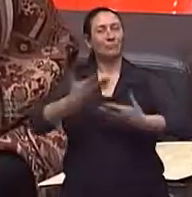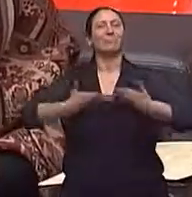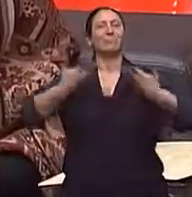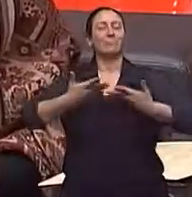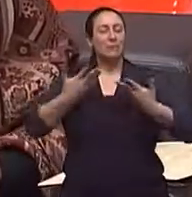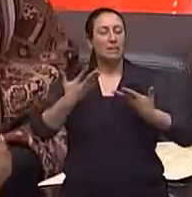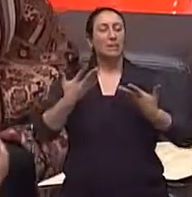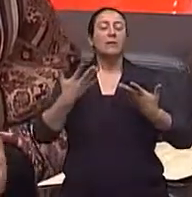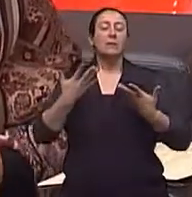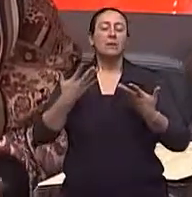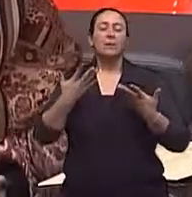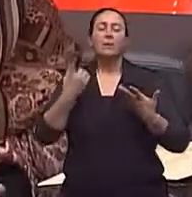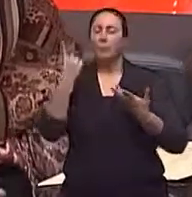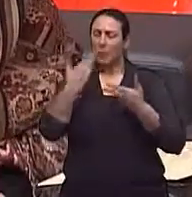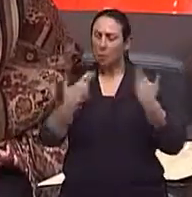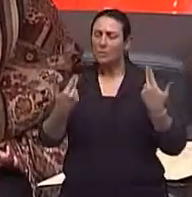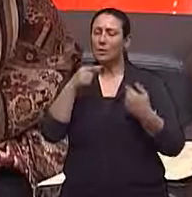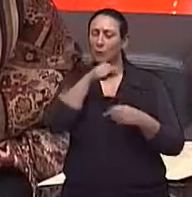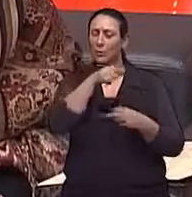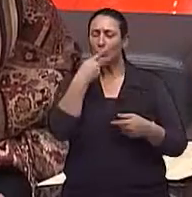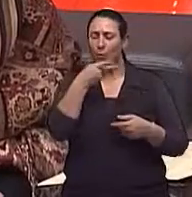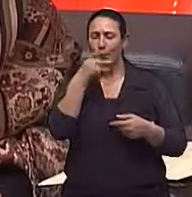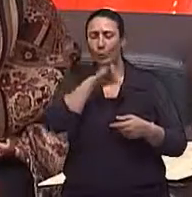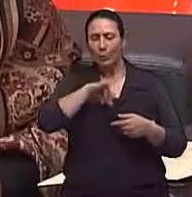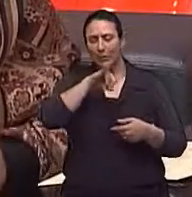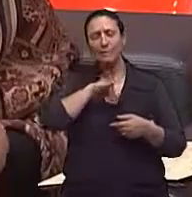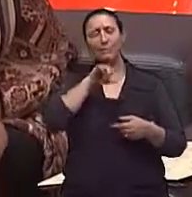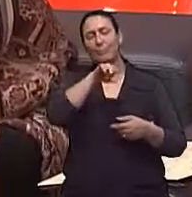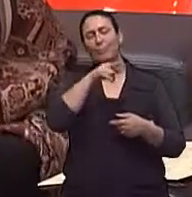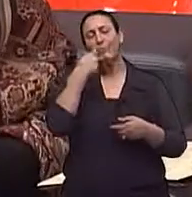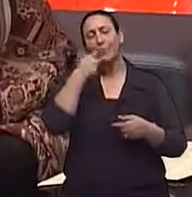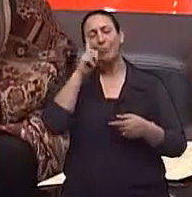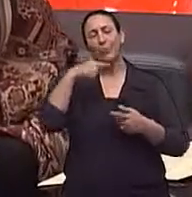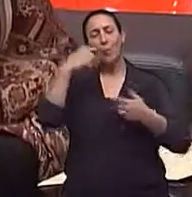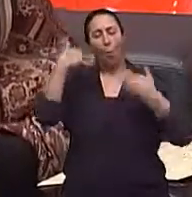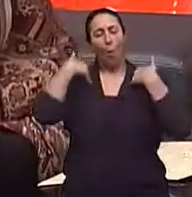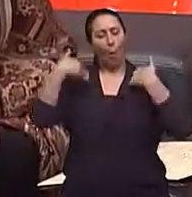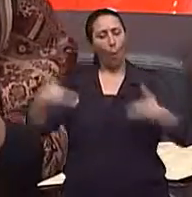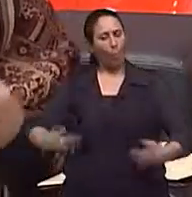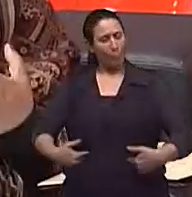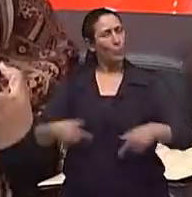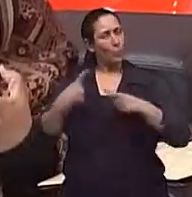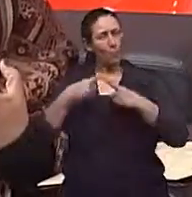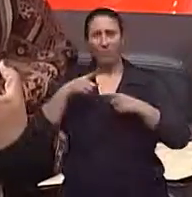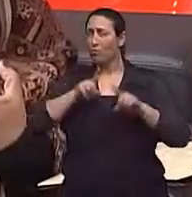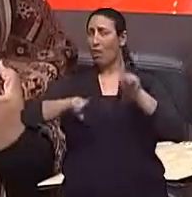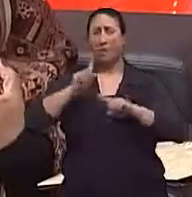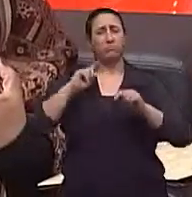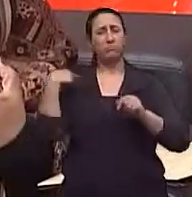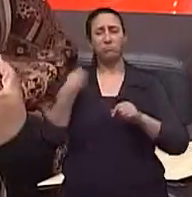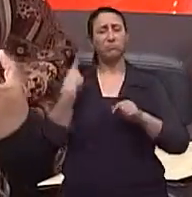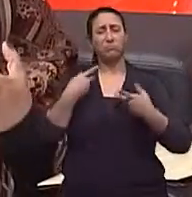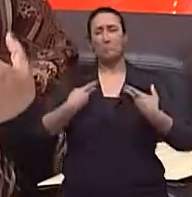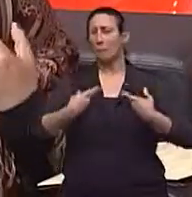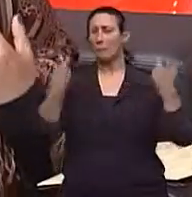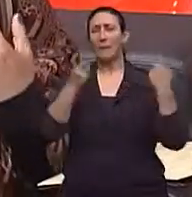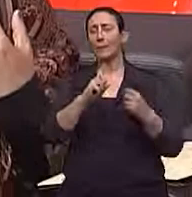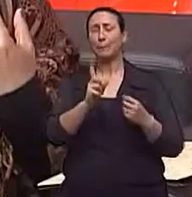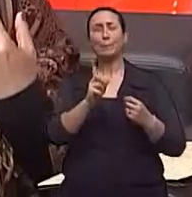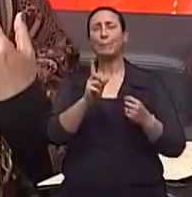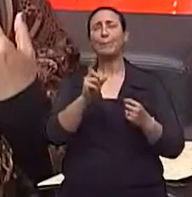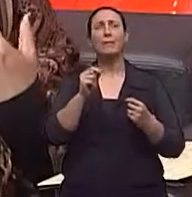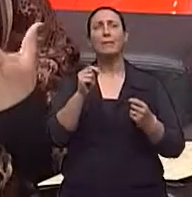uma coisa que eu queria dizer que tu falaste anteriormente com relação aos sintomas no corpo porque a gente não vê o sintoma